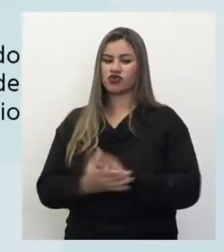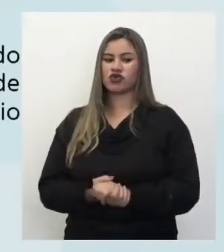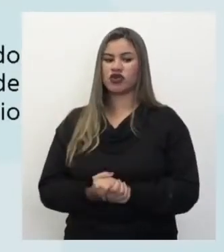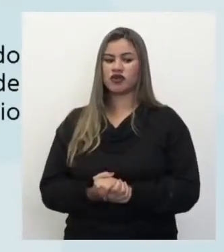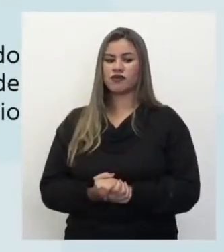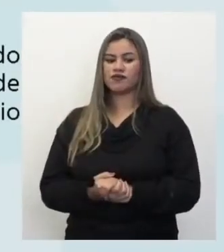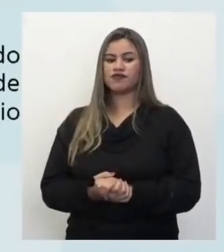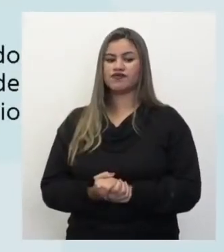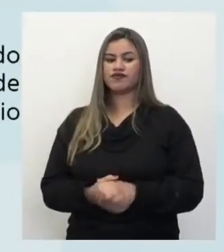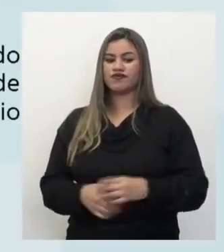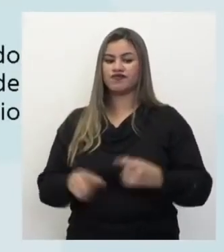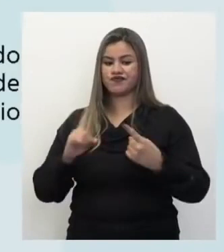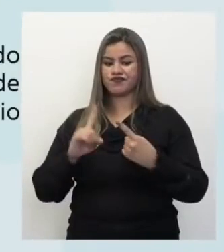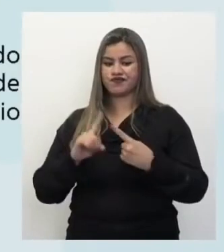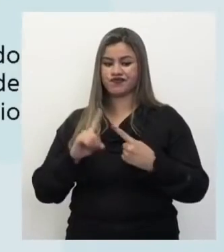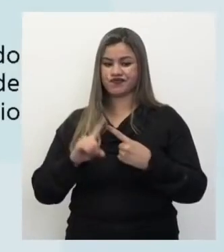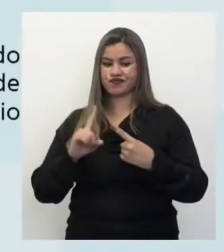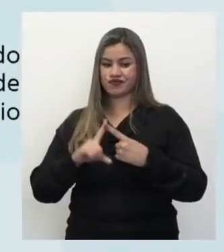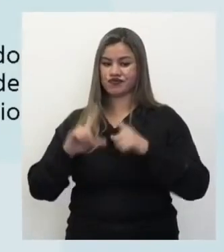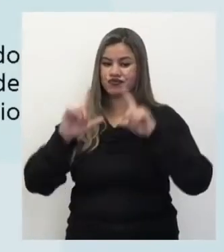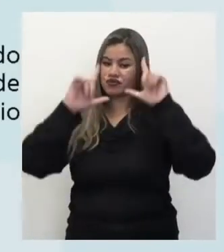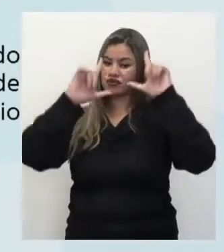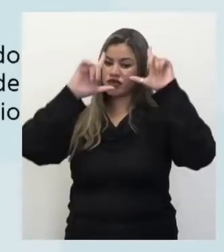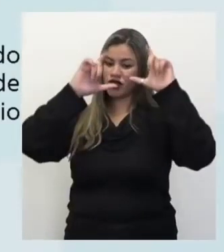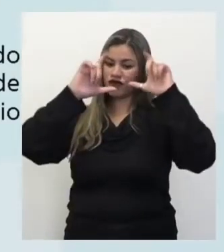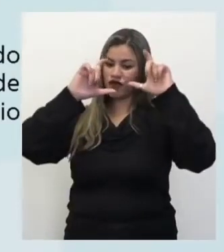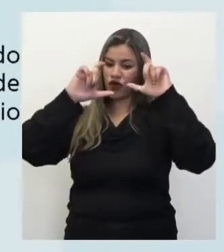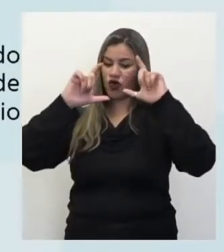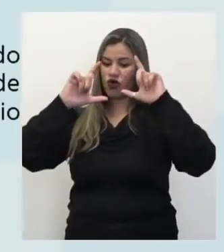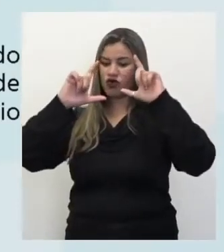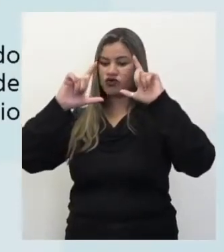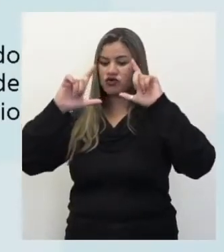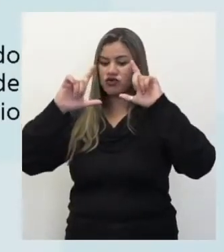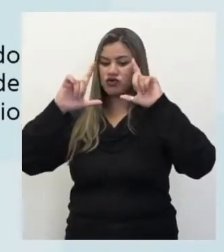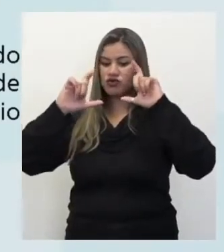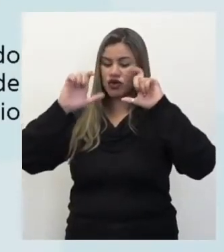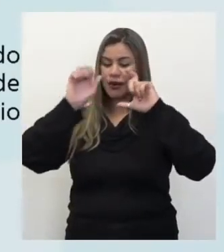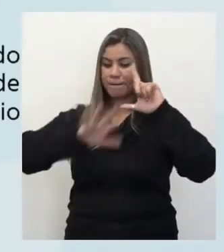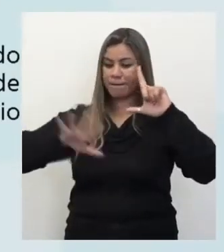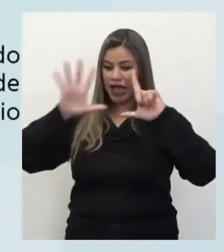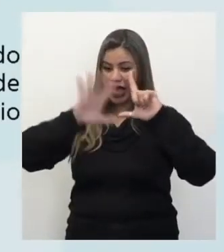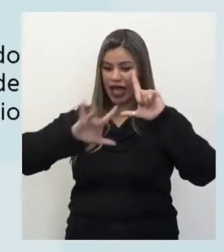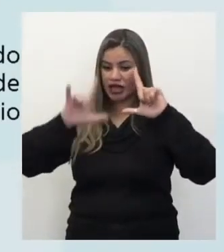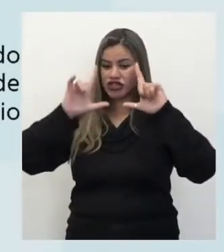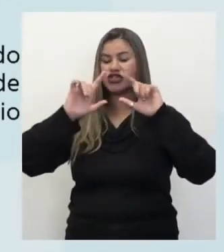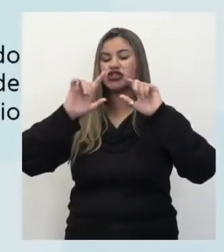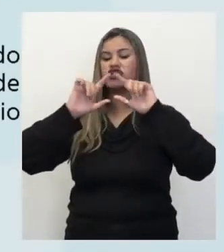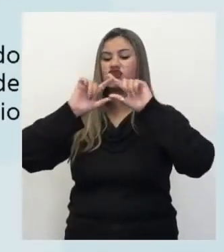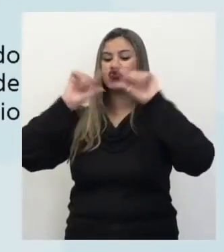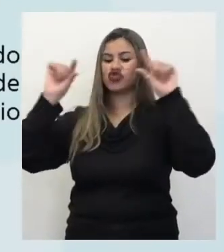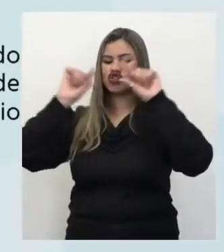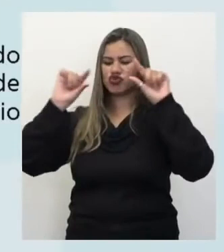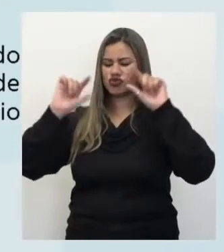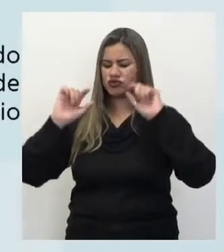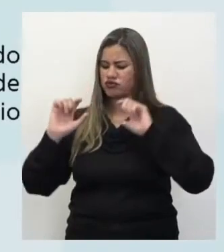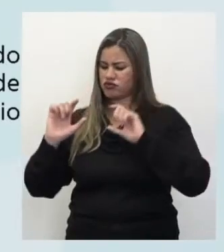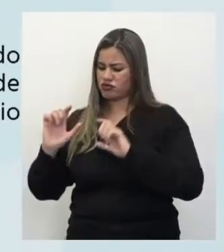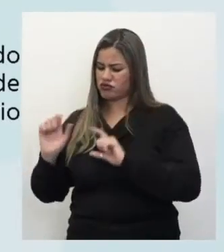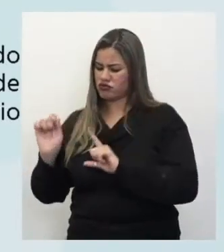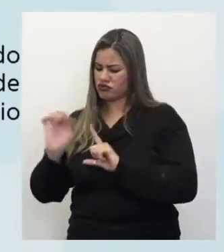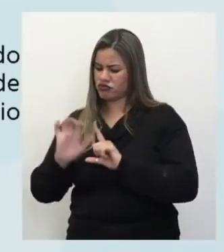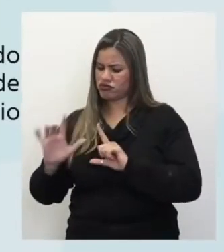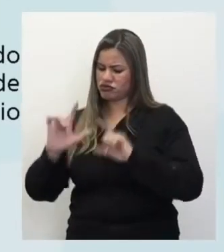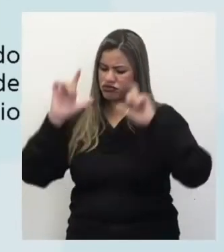é a relação entre a foto e o título da campanha, gente? Profissão